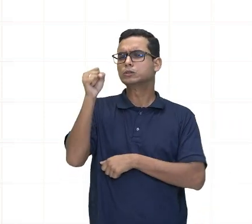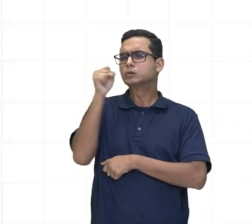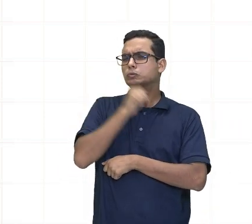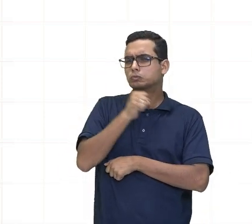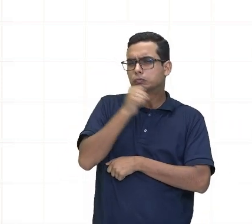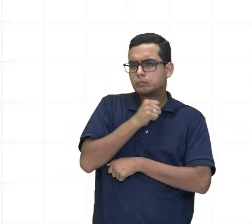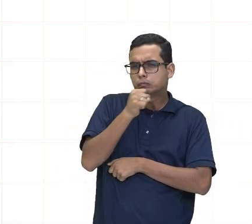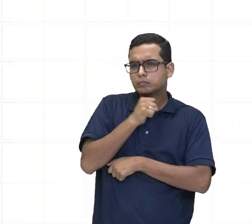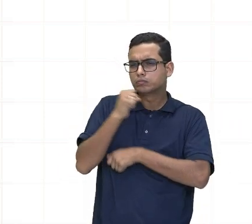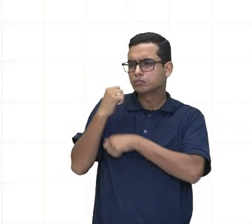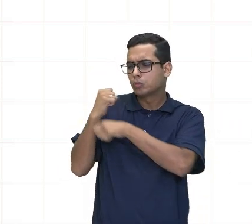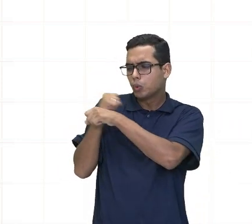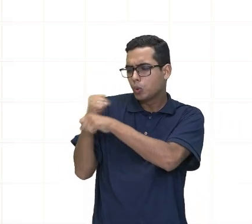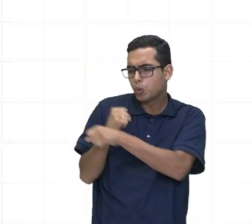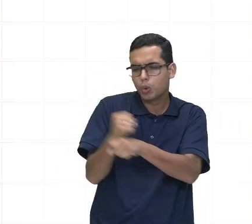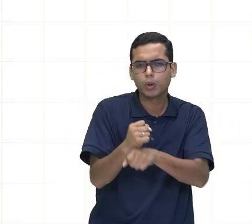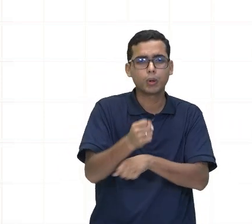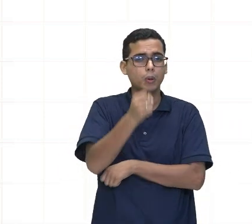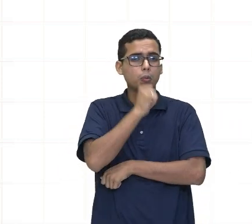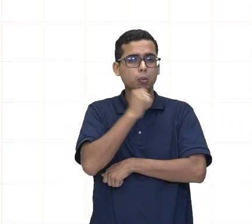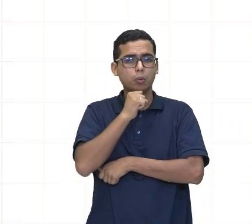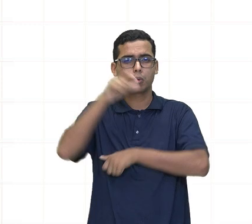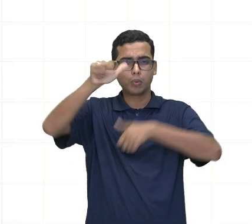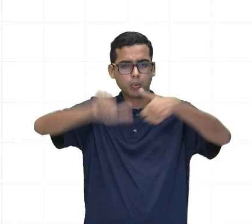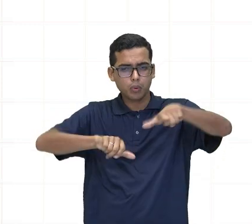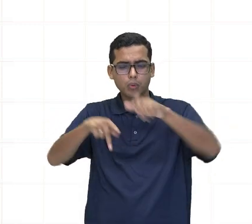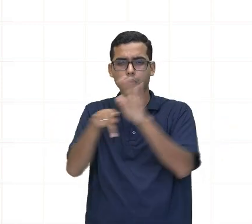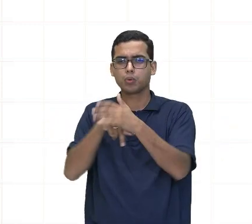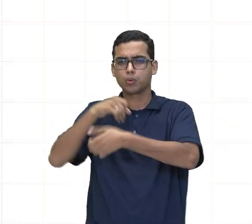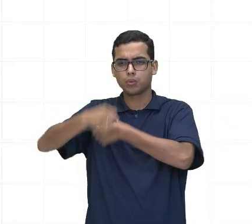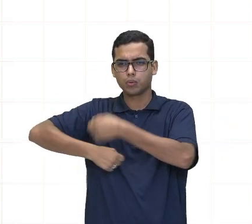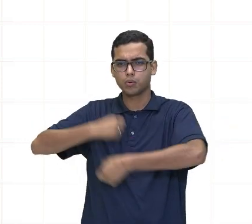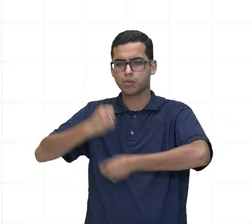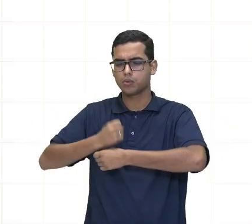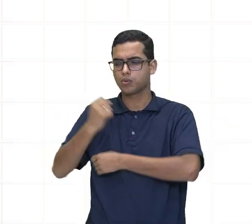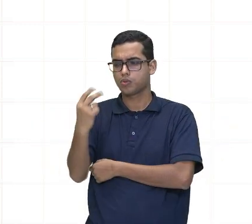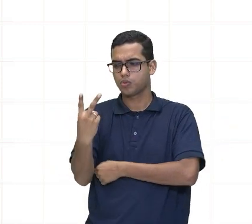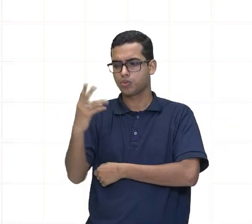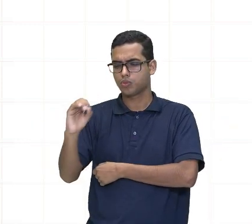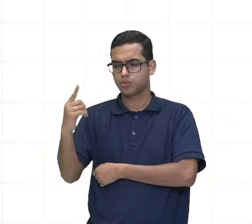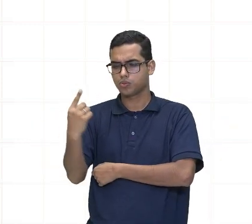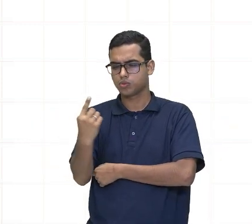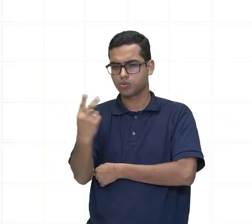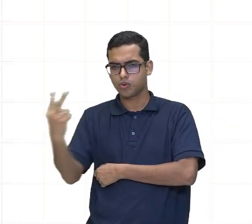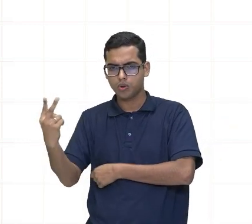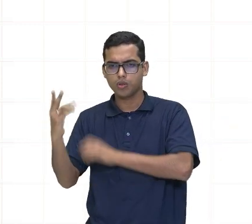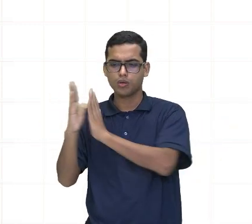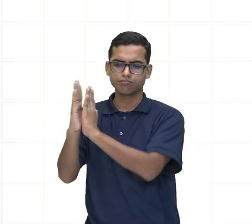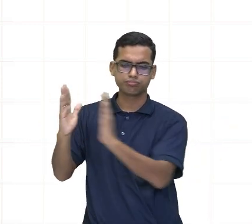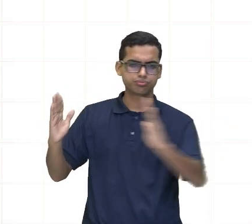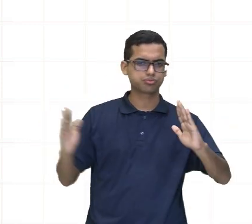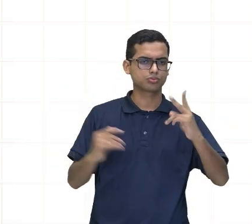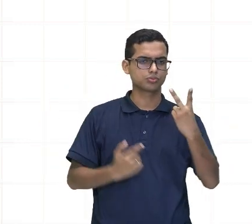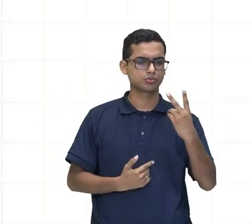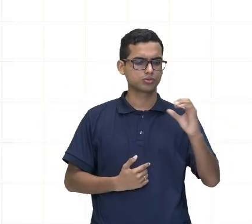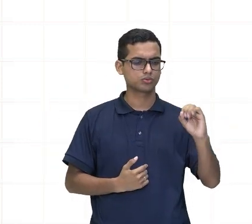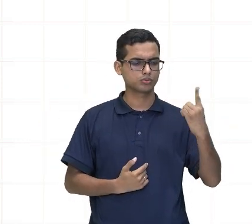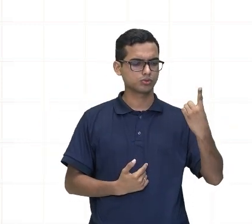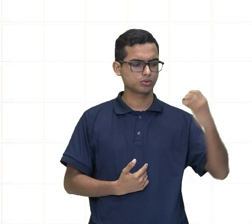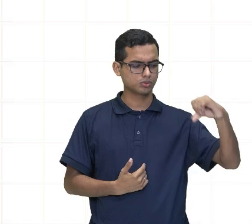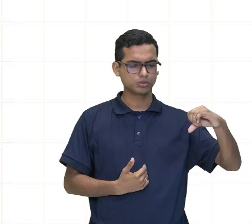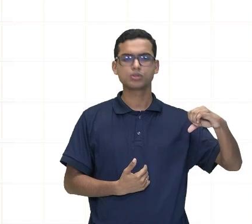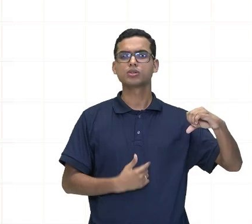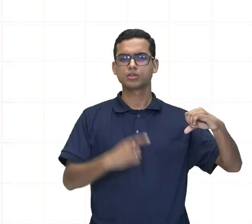Fazendo essa análise de 2012 até 2019. Isso indica, gente, aí nós temos várias questões, né?